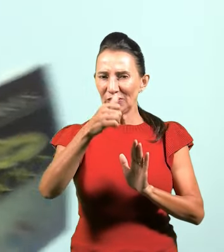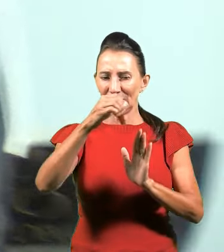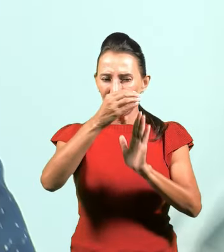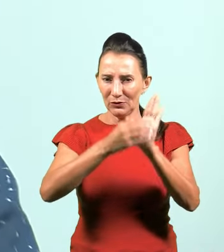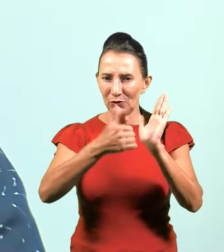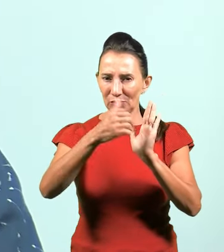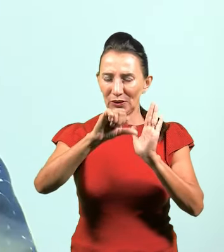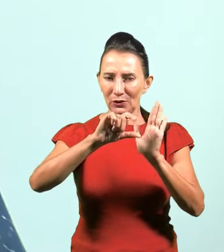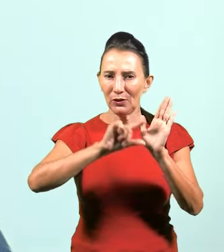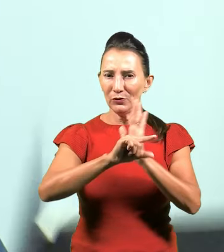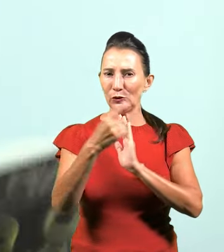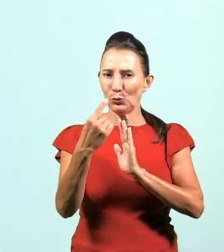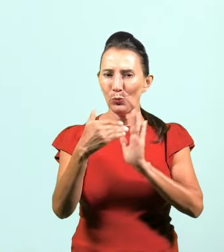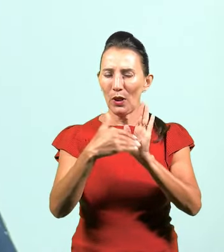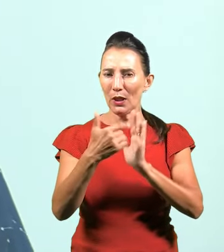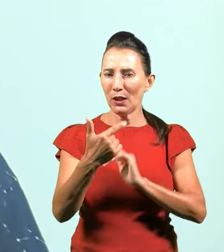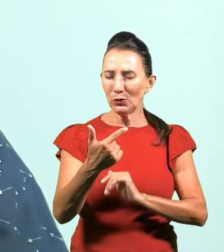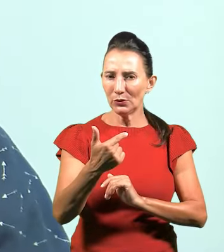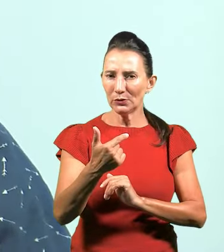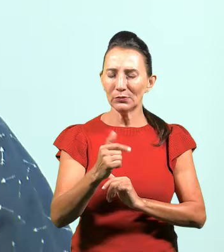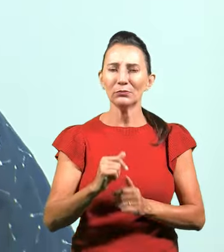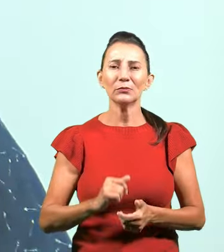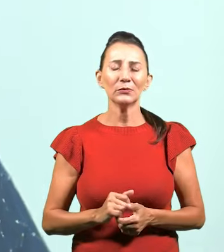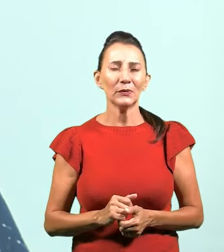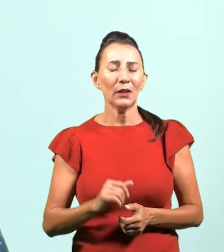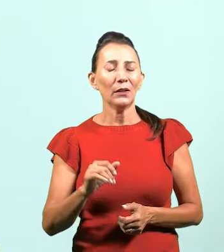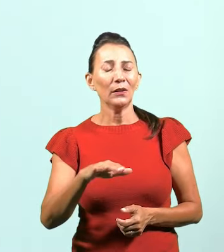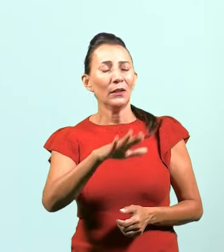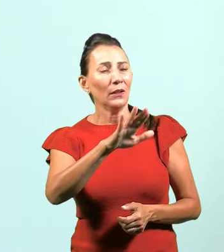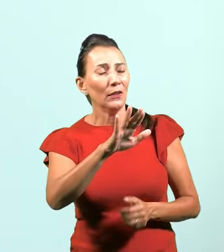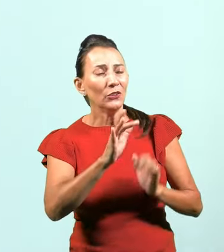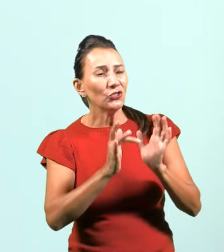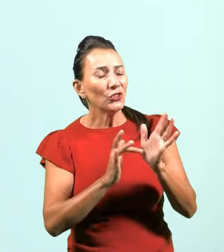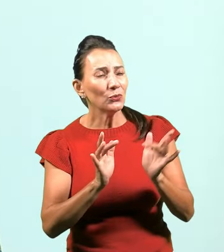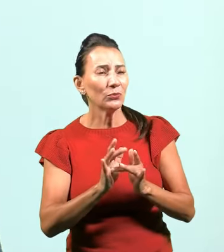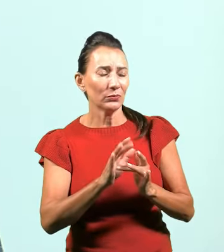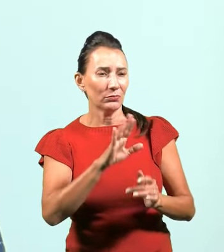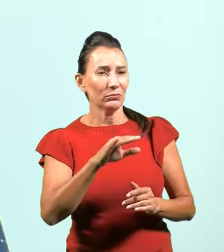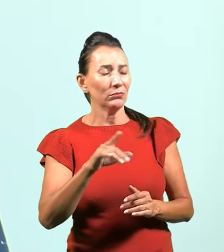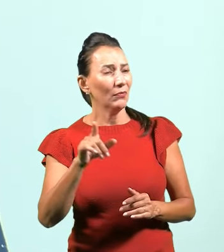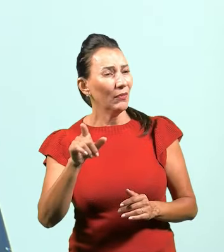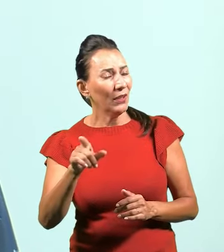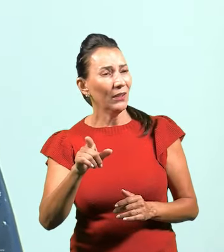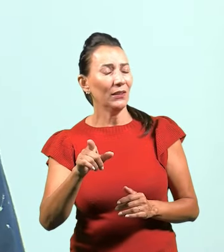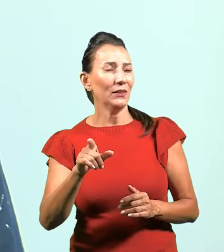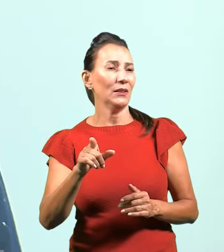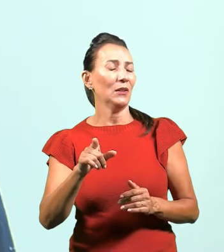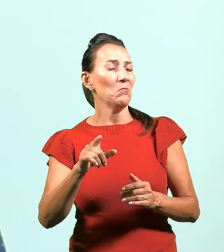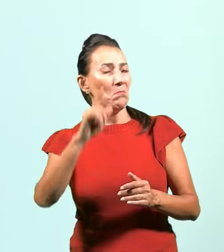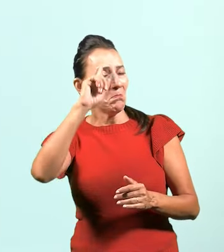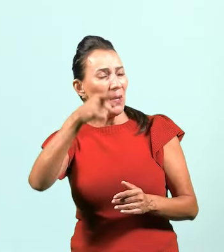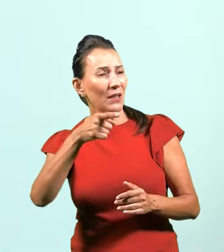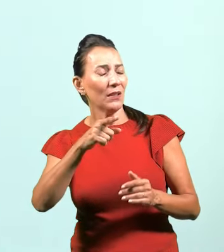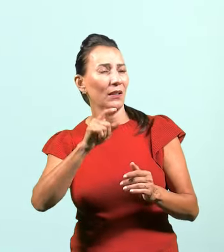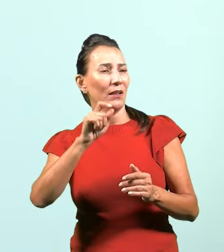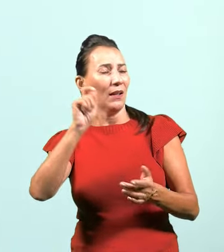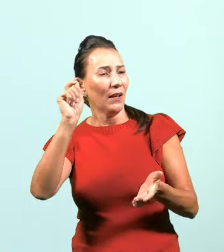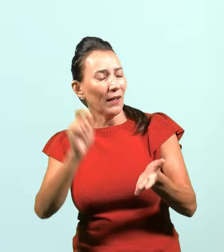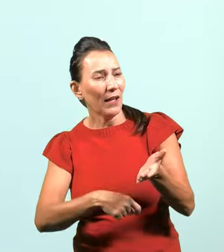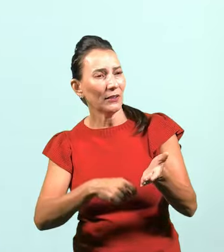carta, Moisés manda da carta de divórcio. Aí Jesus falou, por causa da dureza do